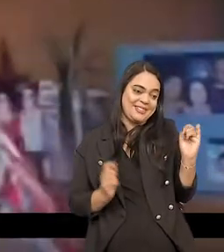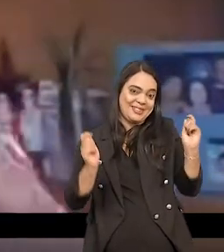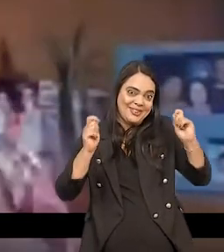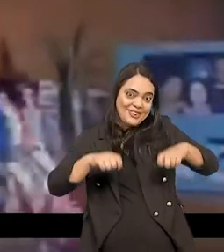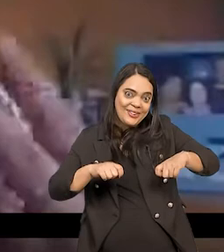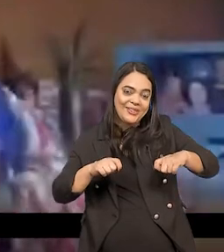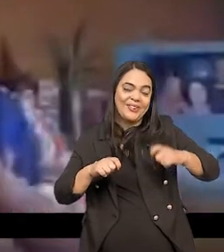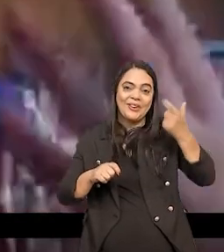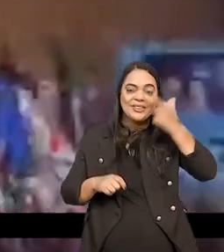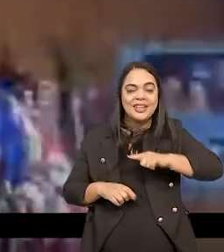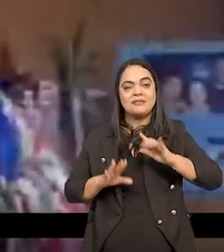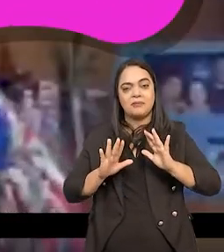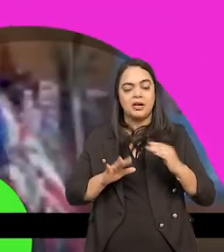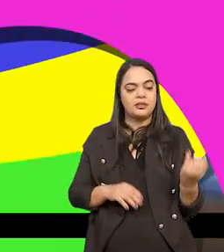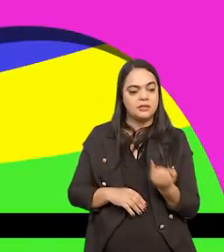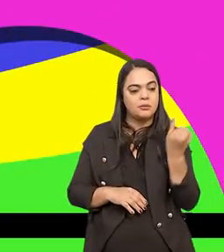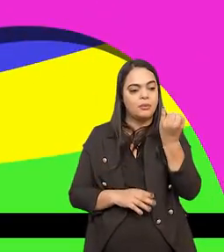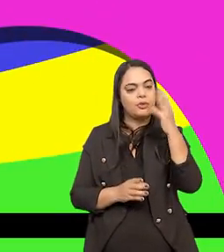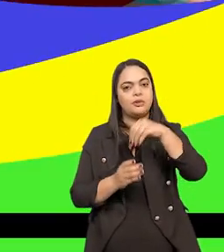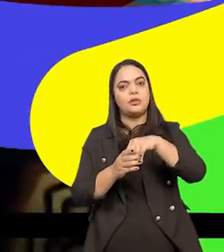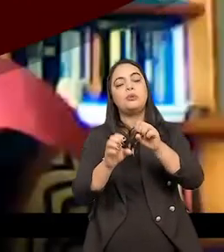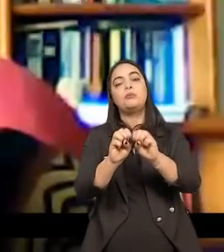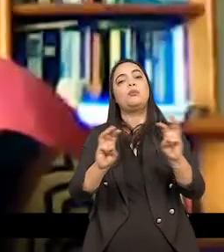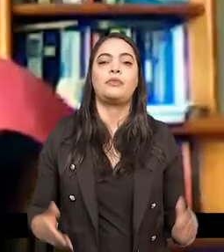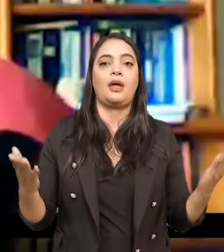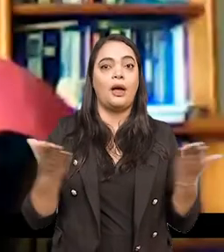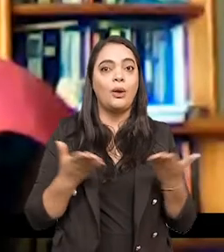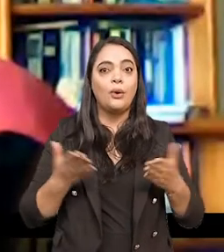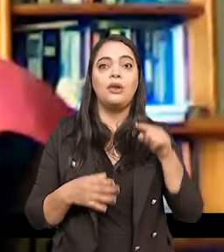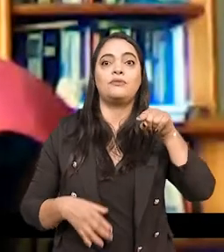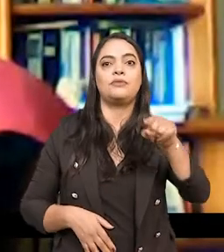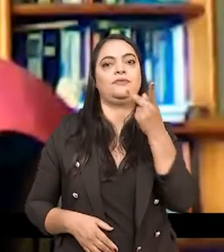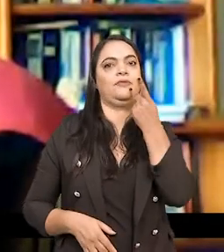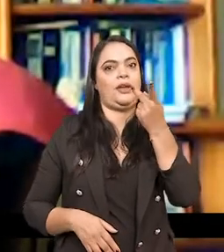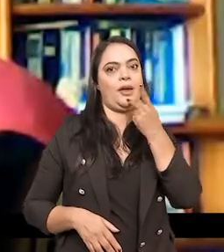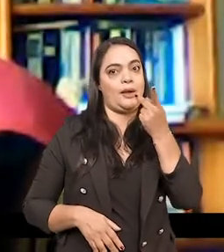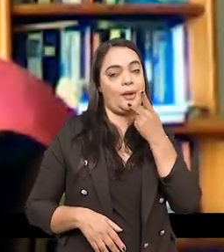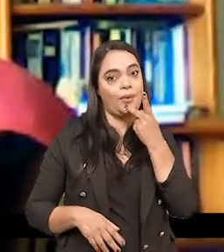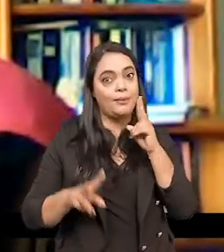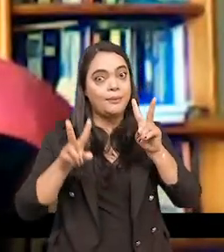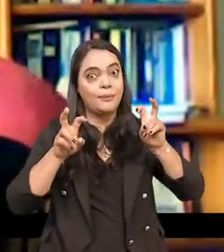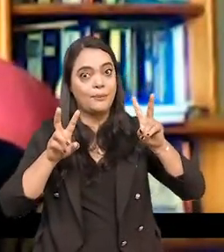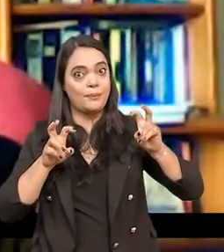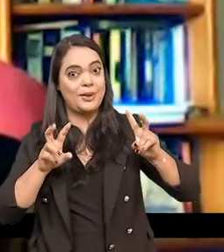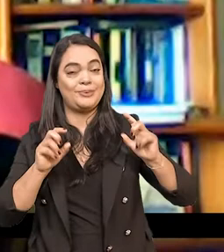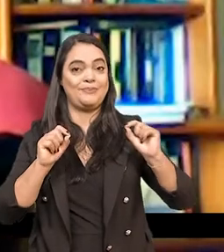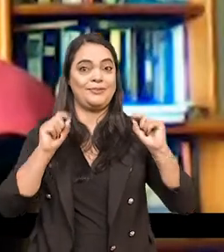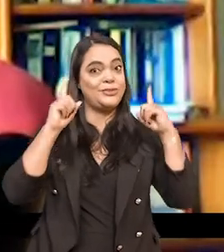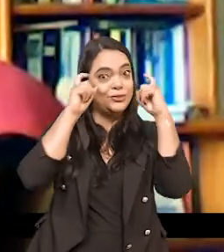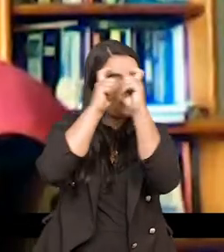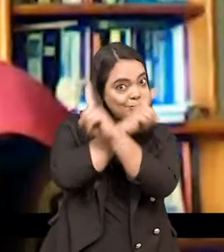coisas importantes a constar no portal. Agora tu tocaste na parte mais delicada de todas.